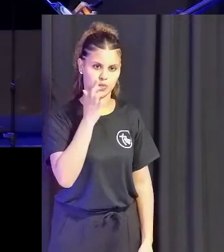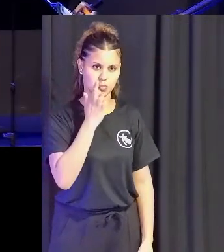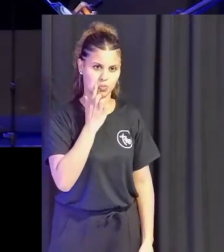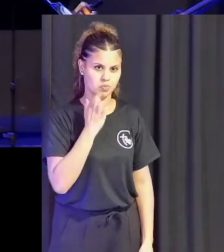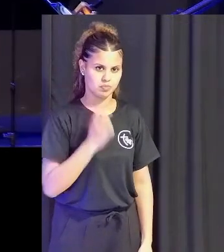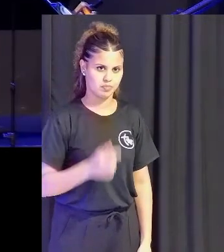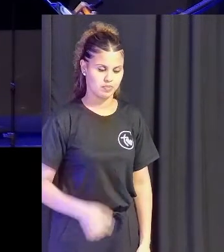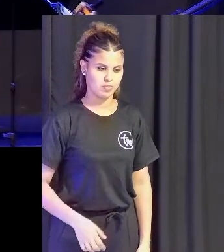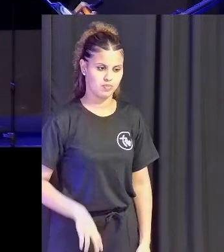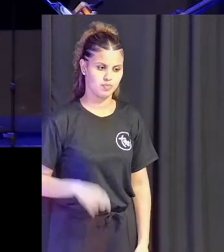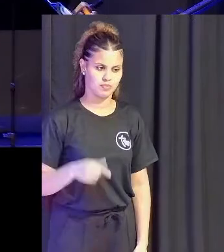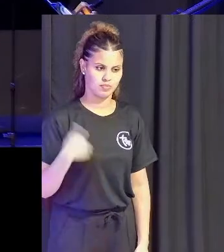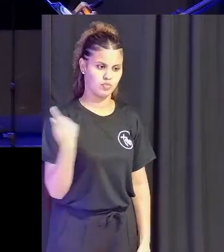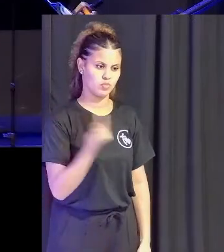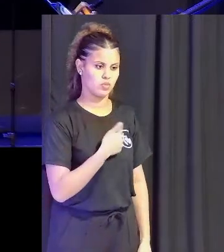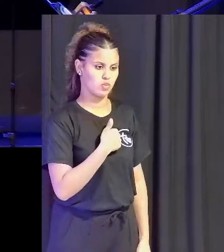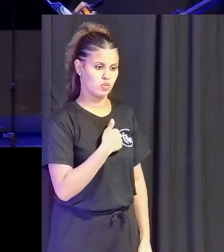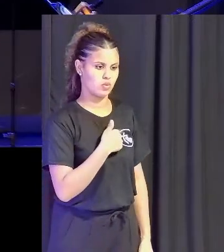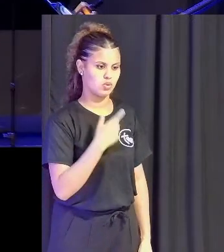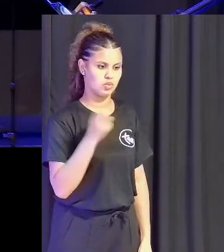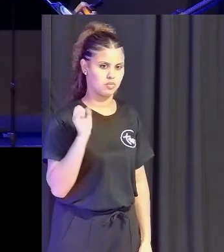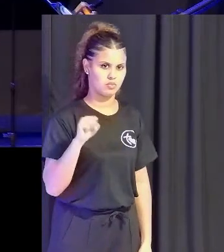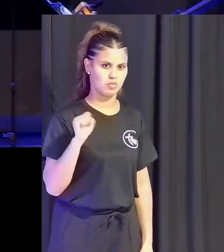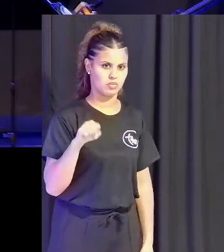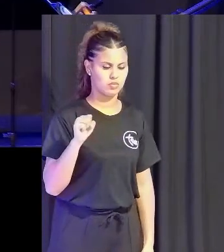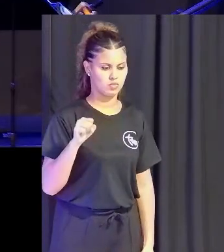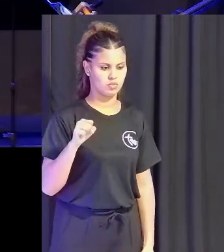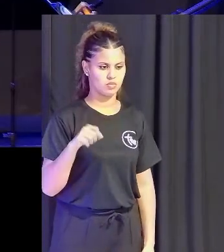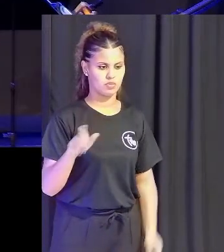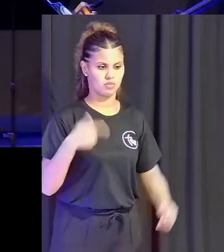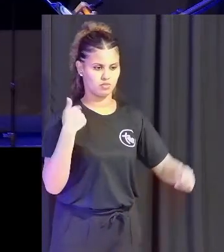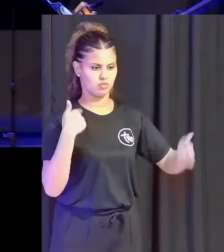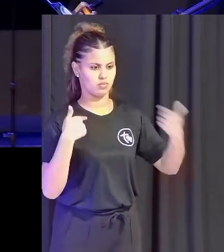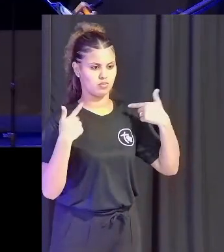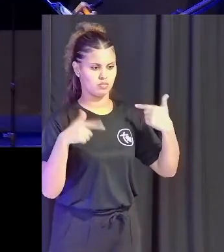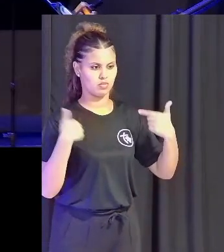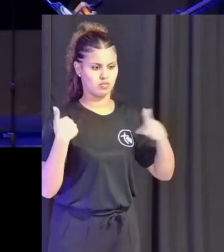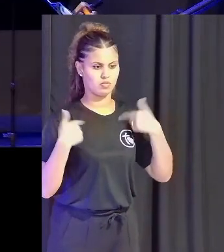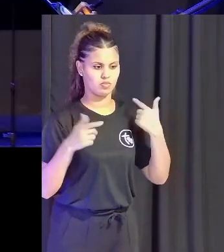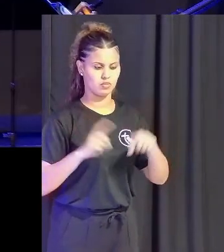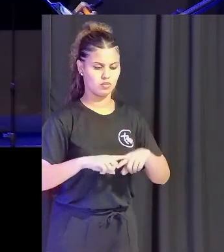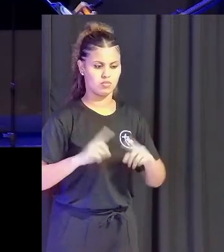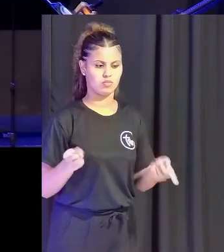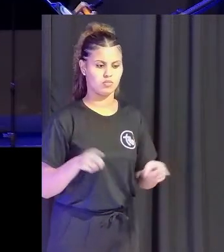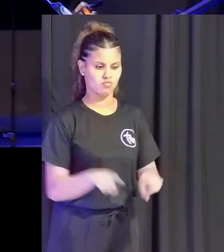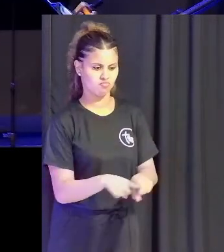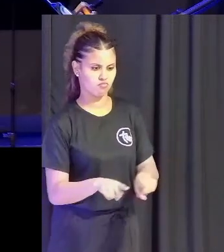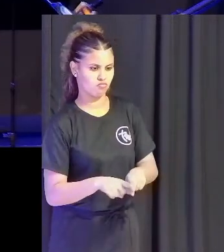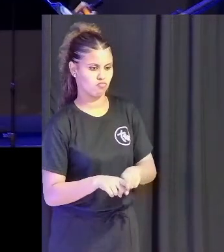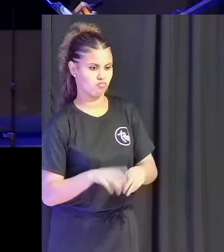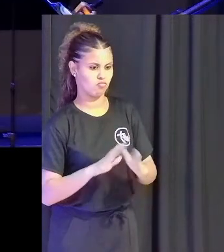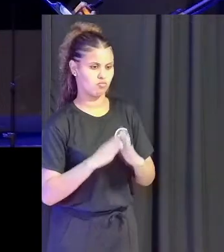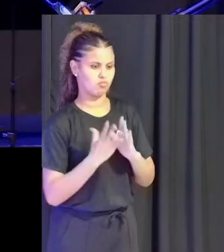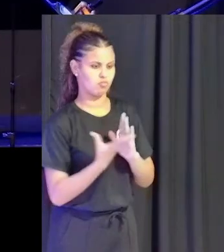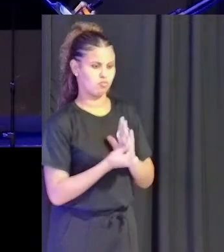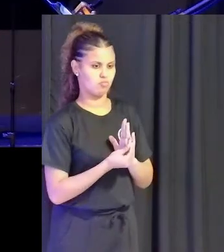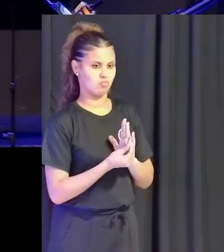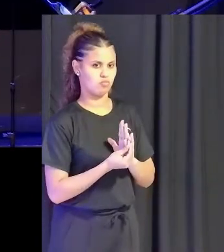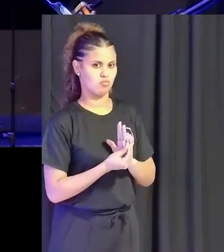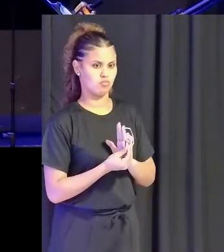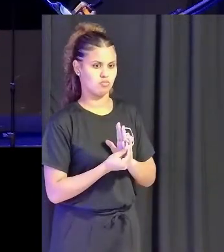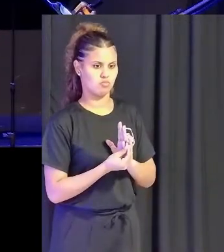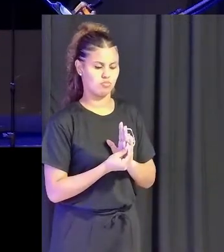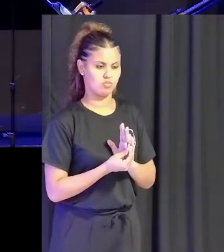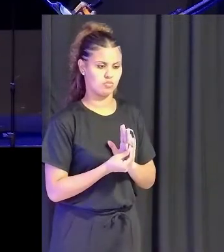nós vamos ser tentados como indivíduos, mas a igreja também pode ser tentada como grupo a não obedecer